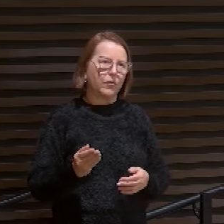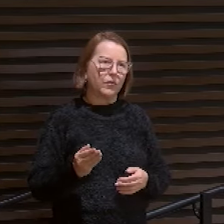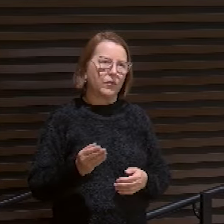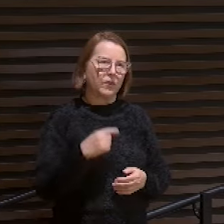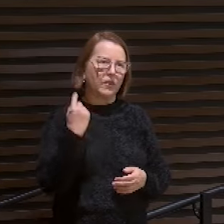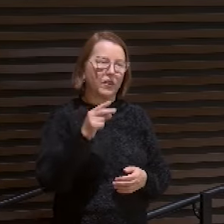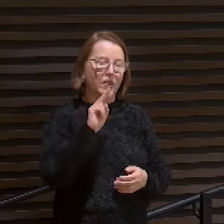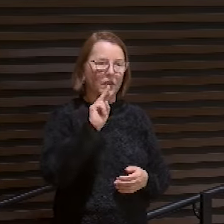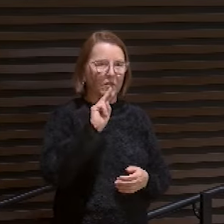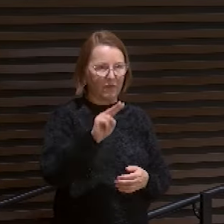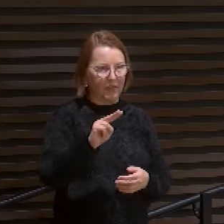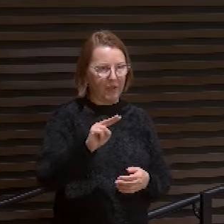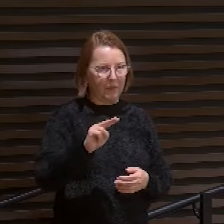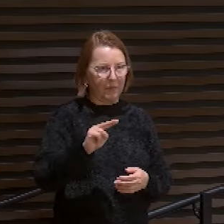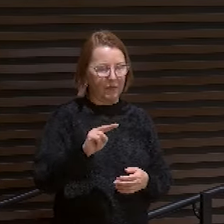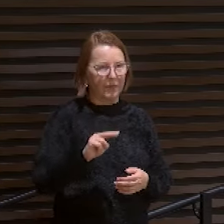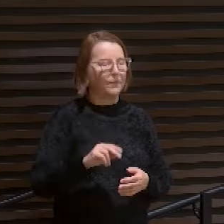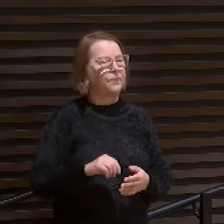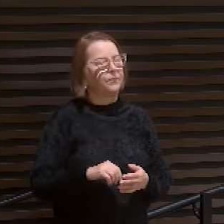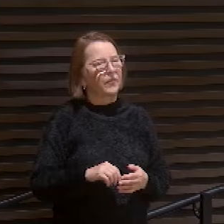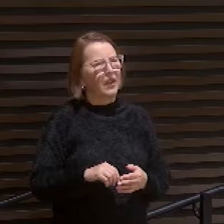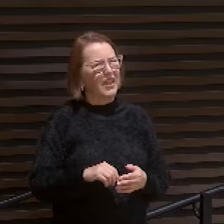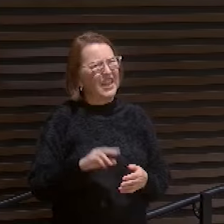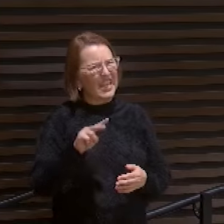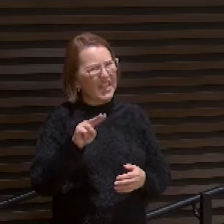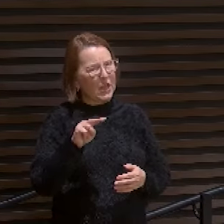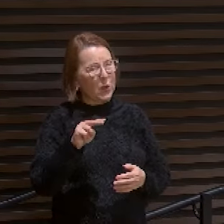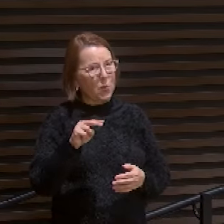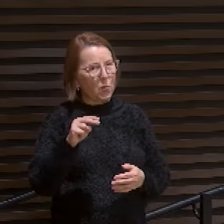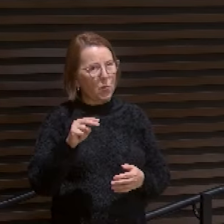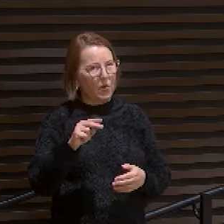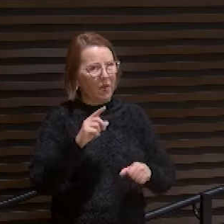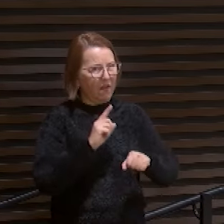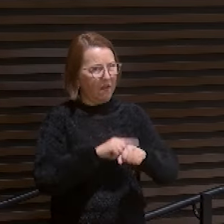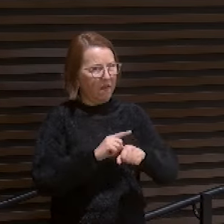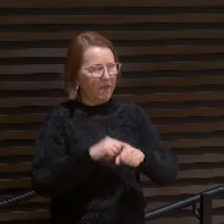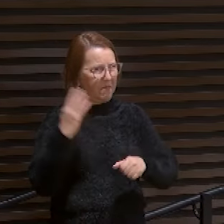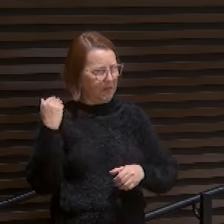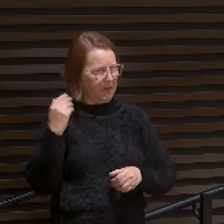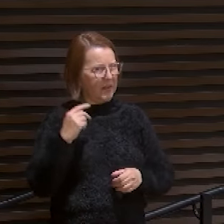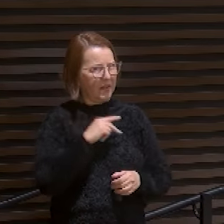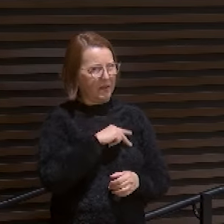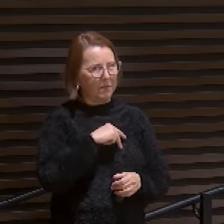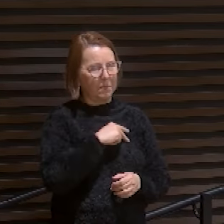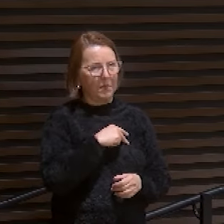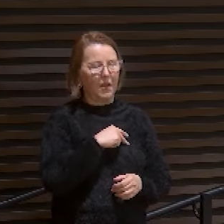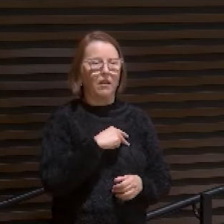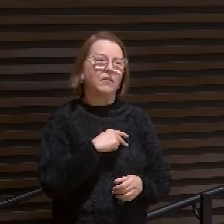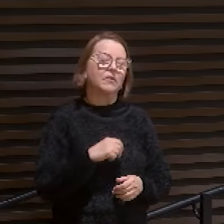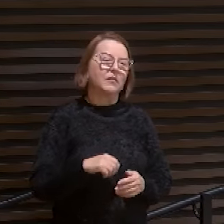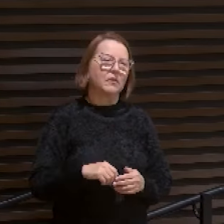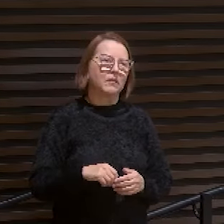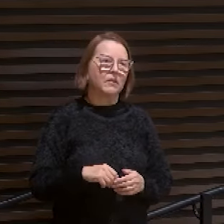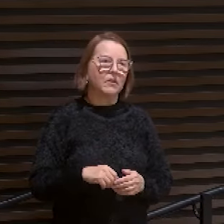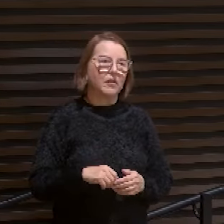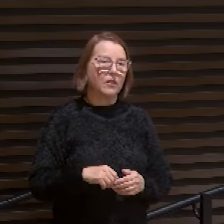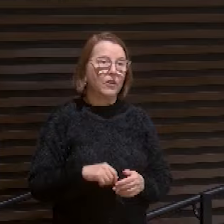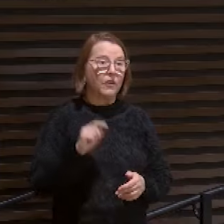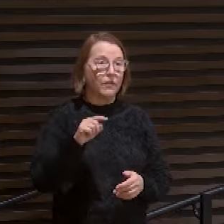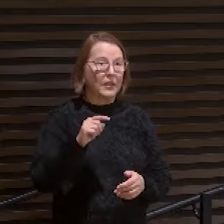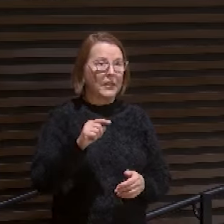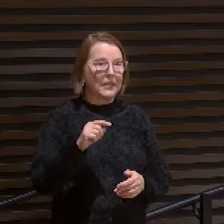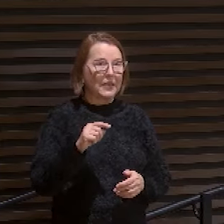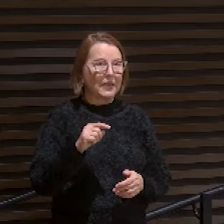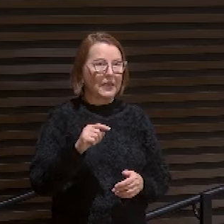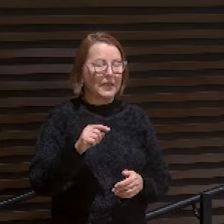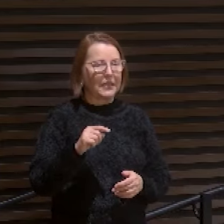de Paulo. A carta aos Gálatas estava exatamente dentro desse contexto. Você que recebeu o sacrifício